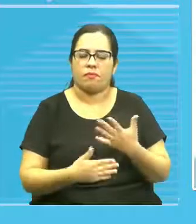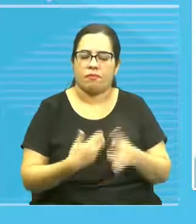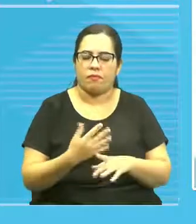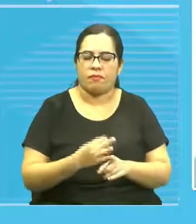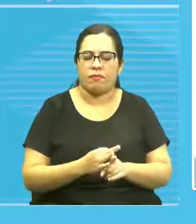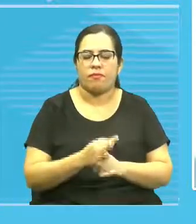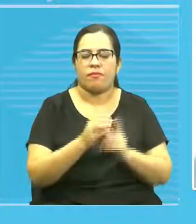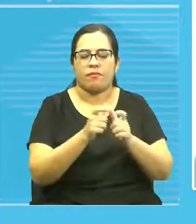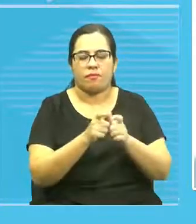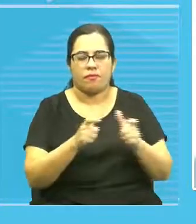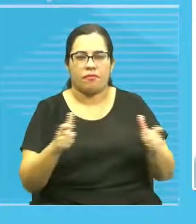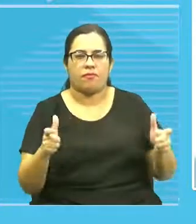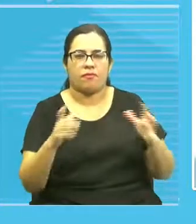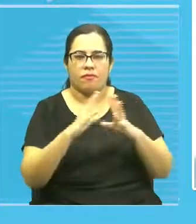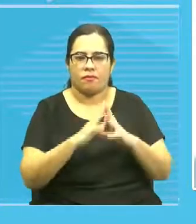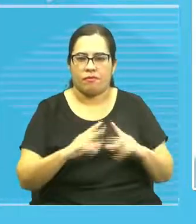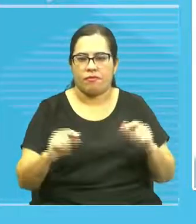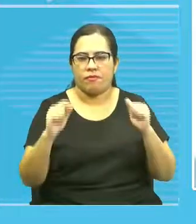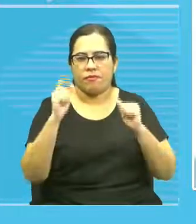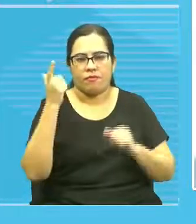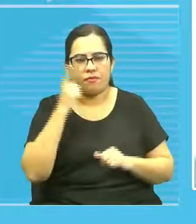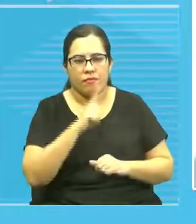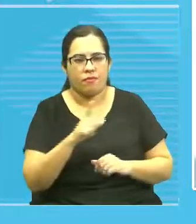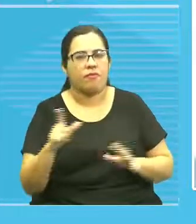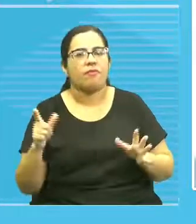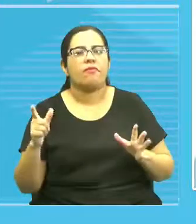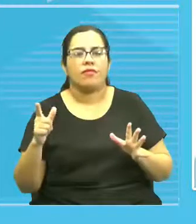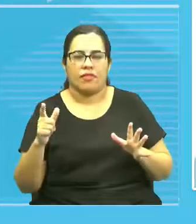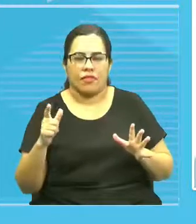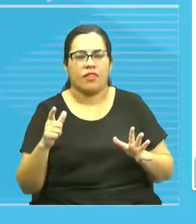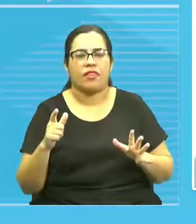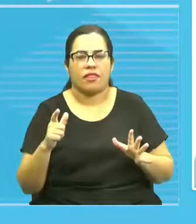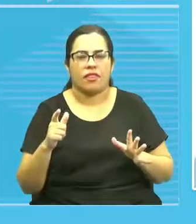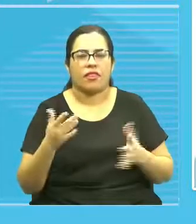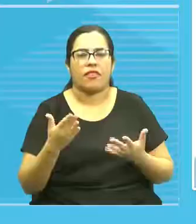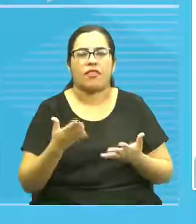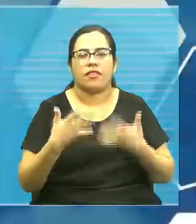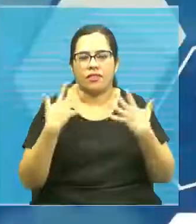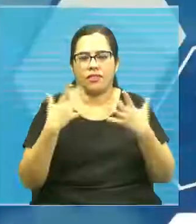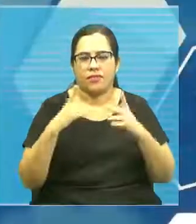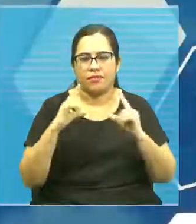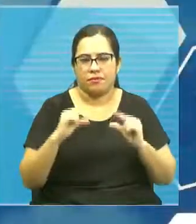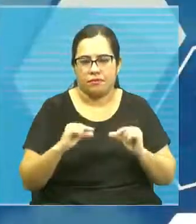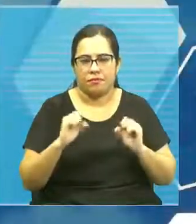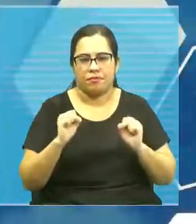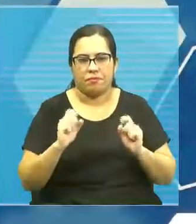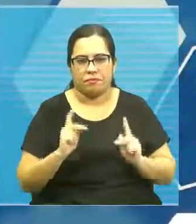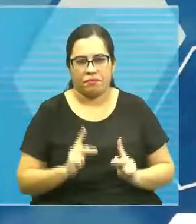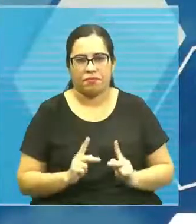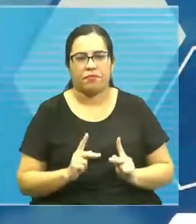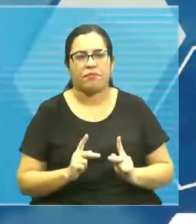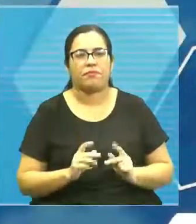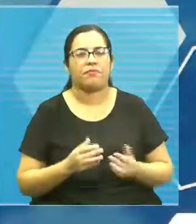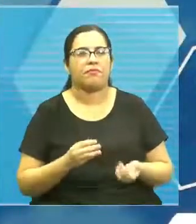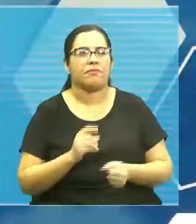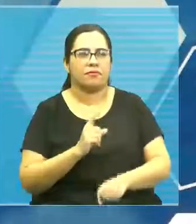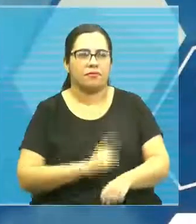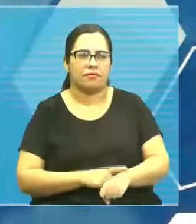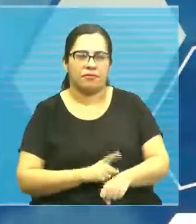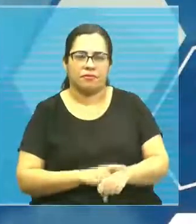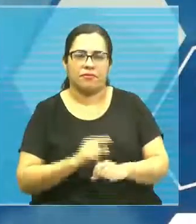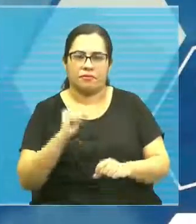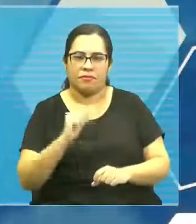aumenta, mais você consegue dissolver. Então, e ele retira calor do meio, tá bom? Então, vamos parar só um